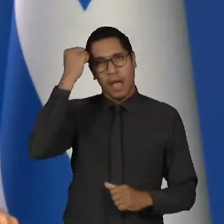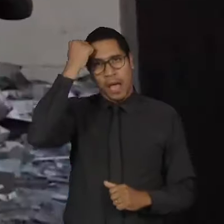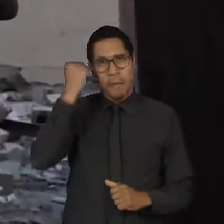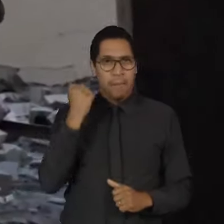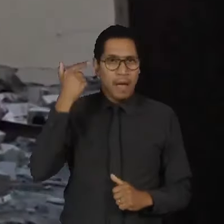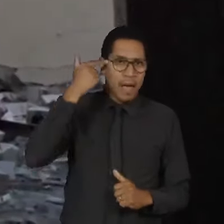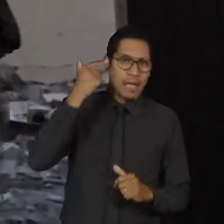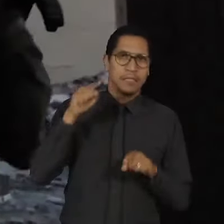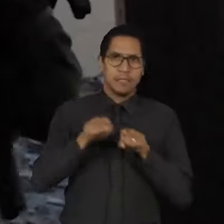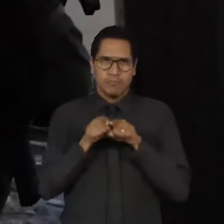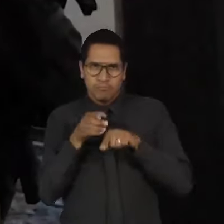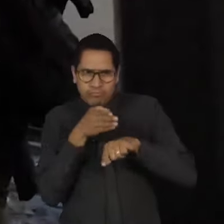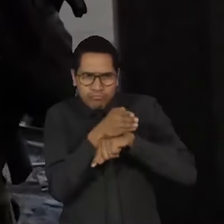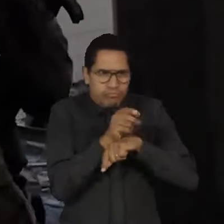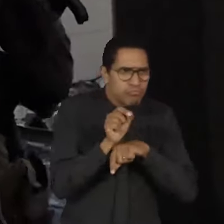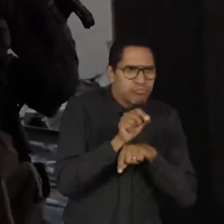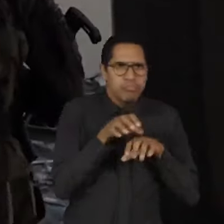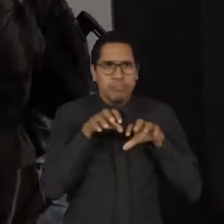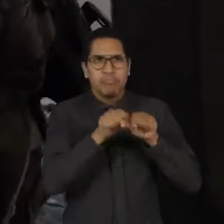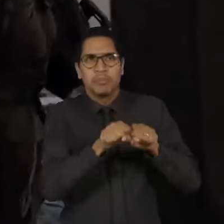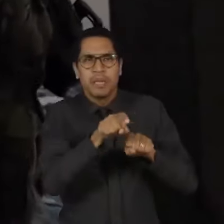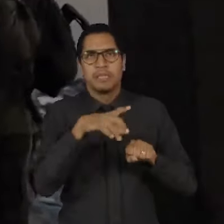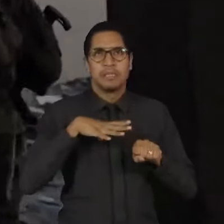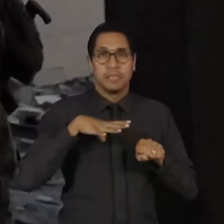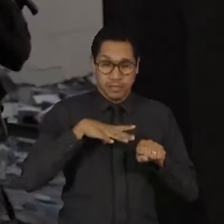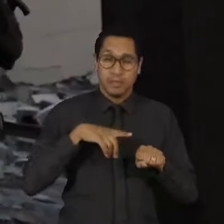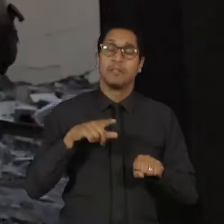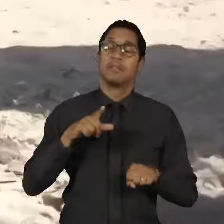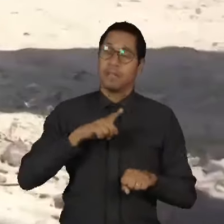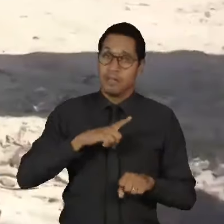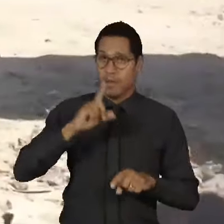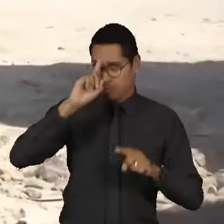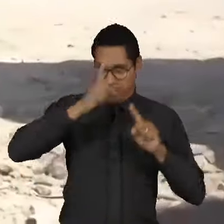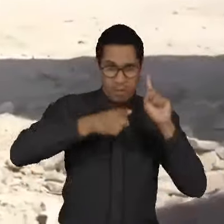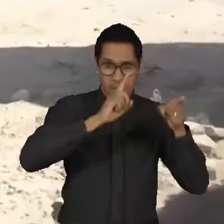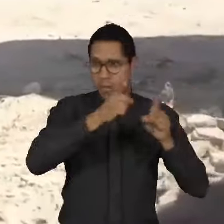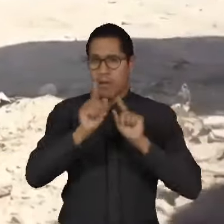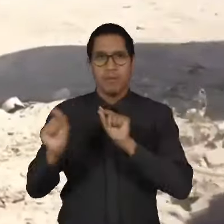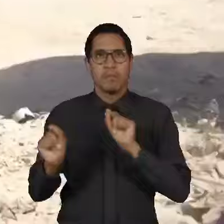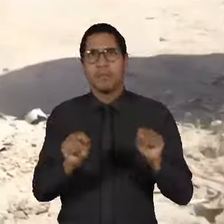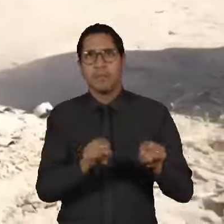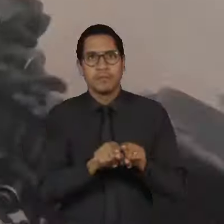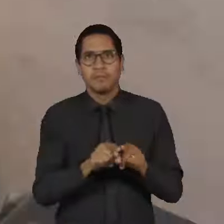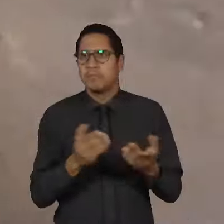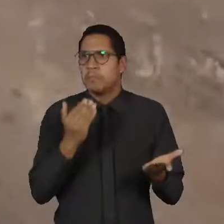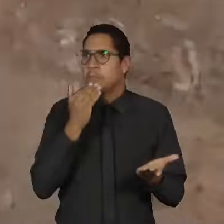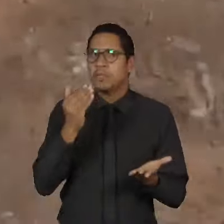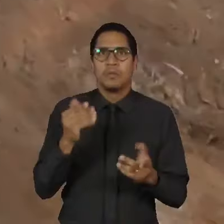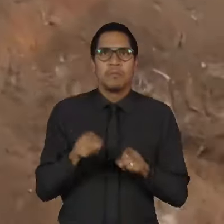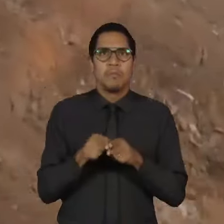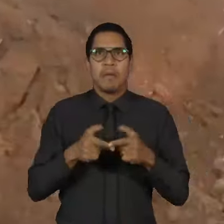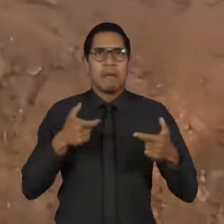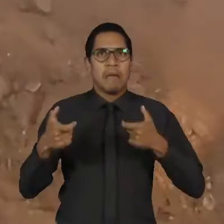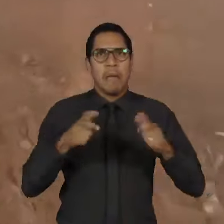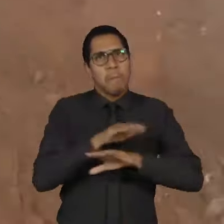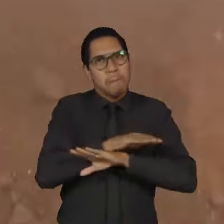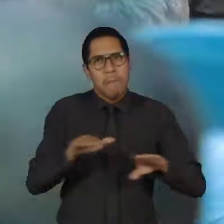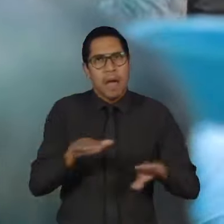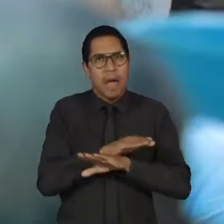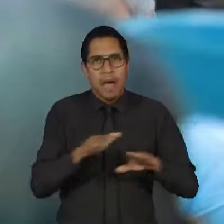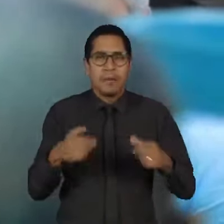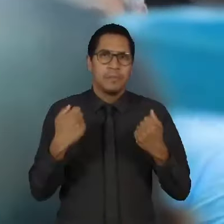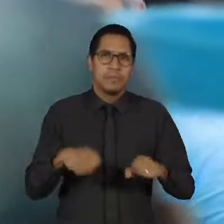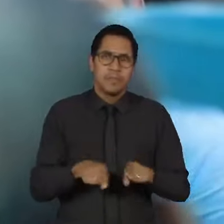cidade a ordem de retirada paralisou mais uma vez as tratativas para o cessar fogo e a libertação dos reféns